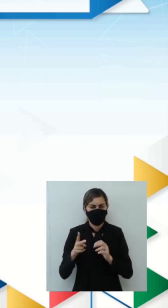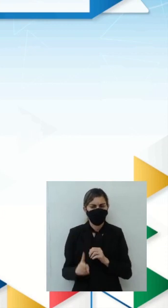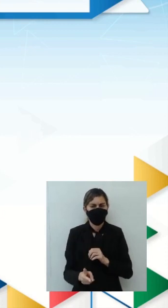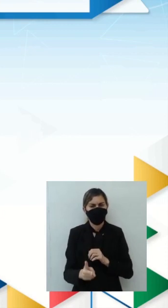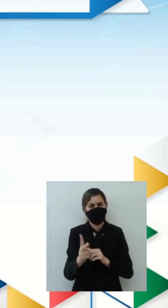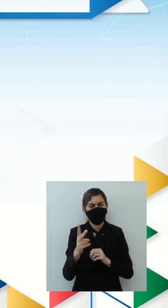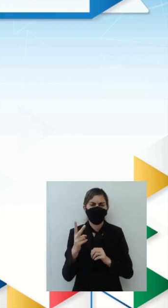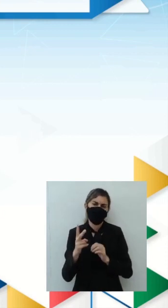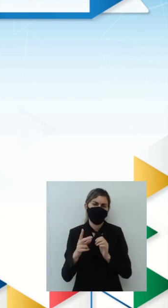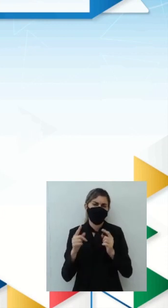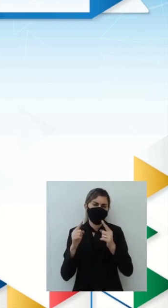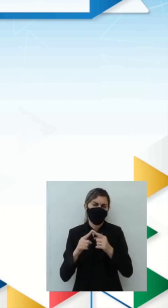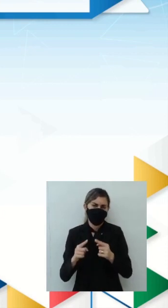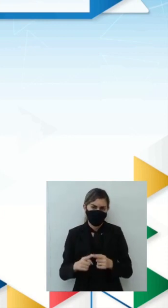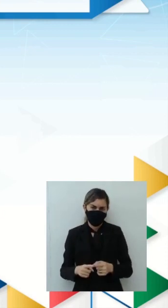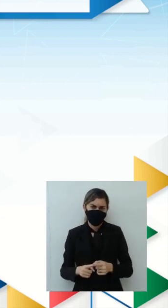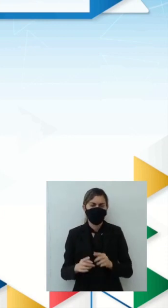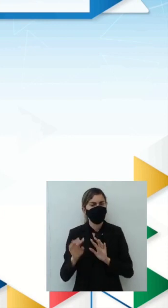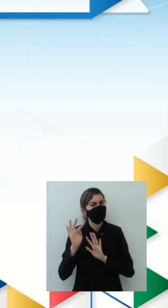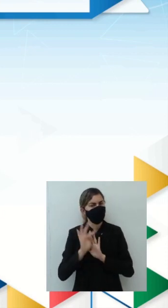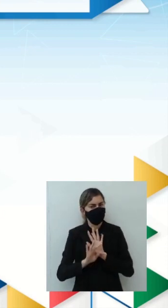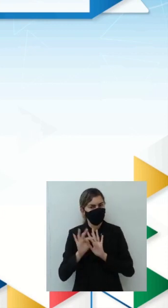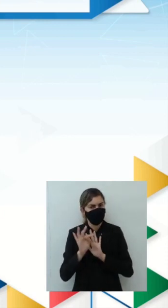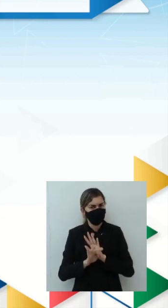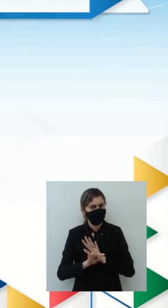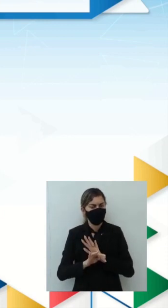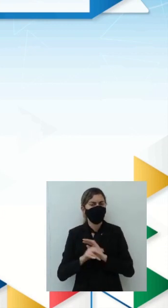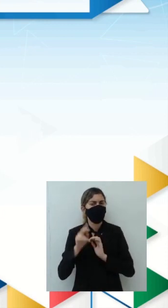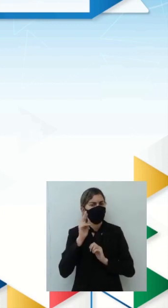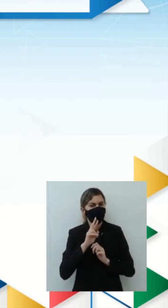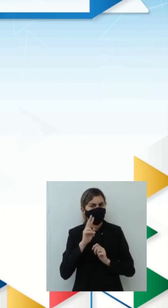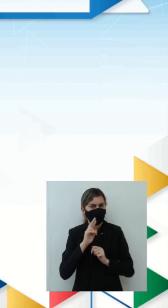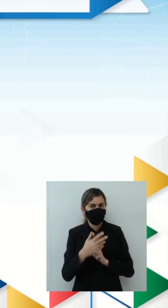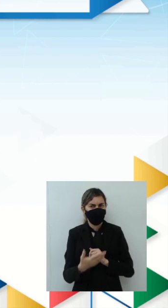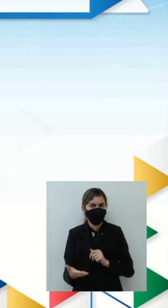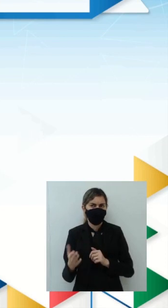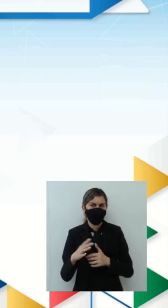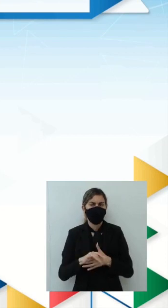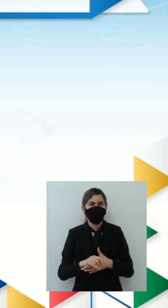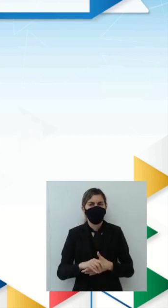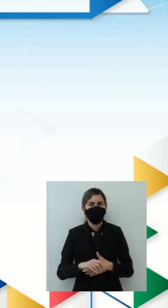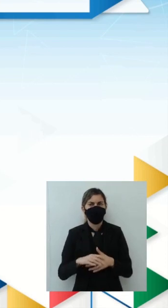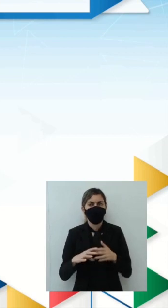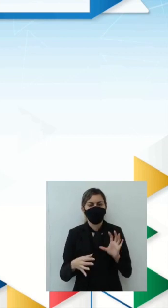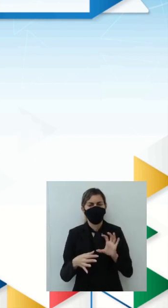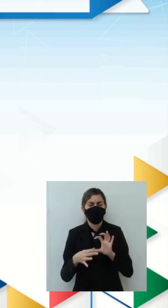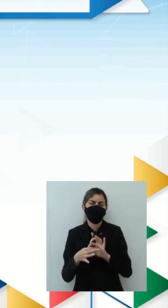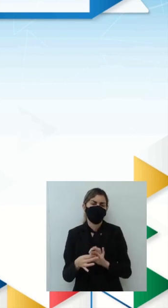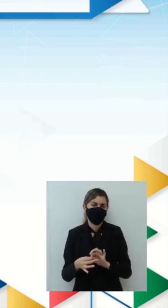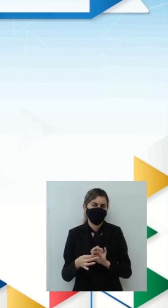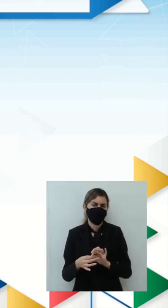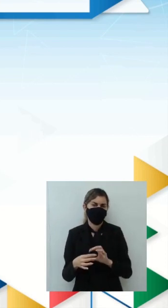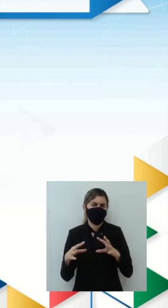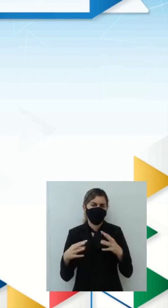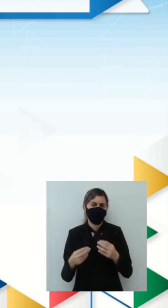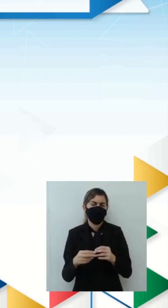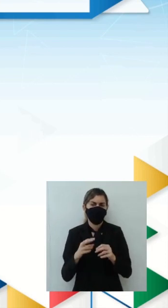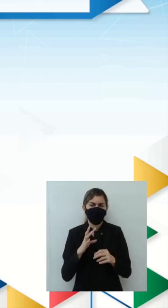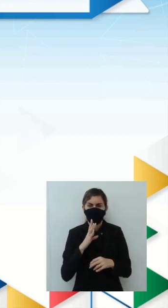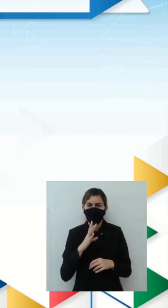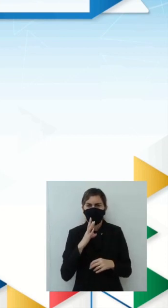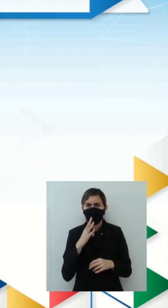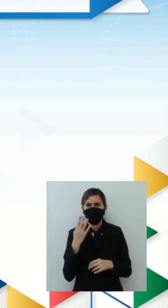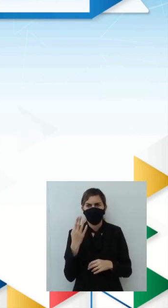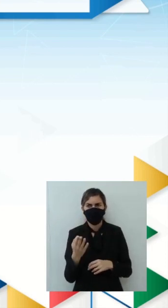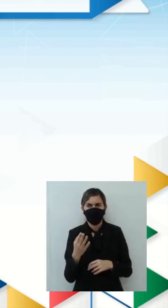a harmonia textual. Então, lembrem-se disso. Conjunção, todo mundo conhece as conjunções. Olha